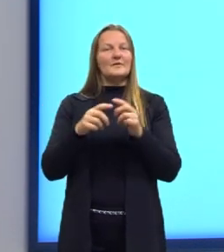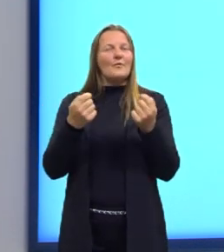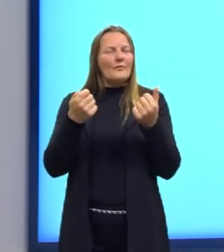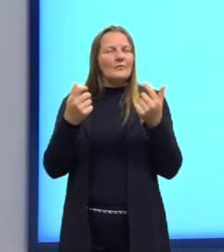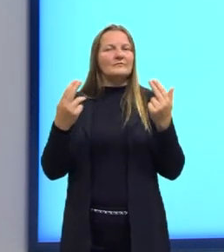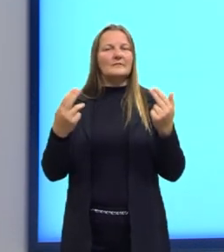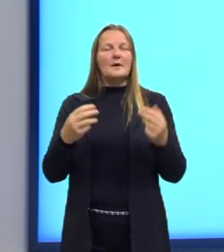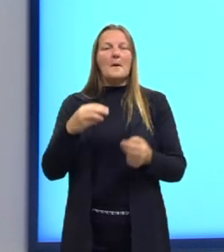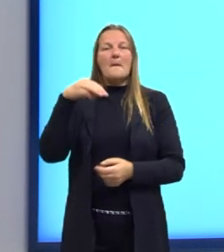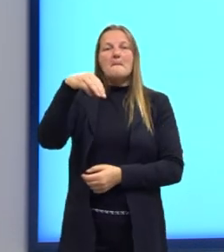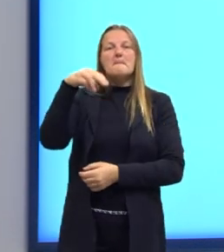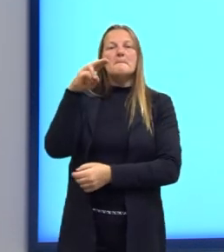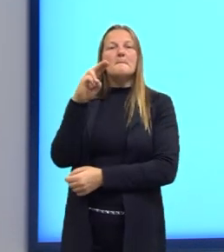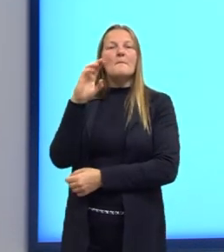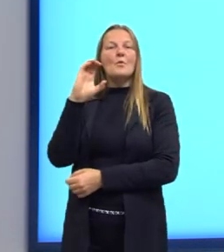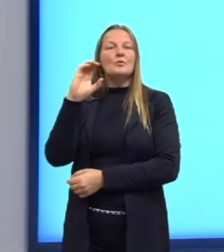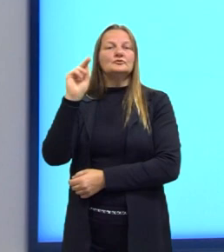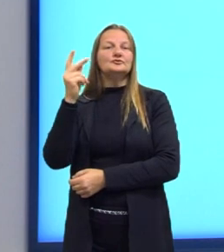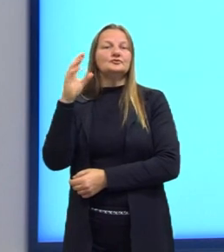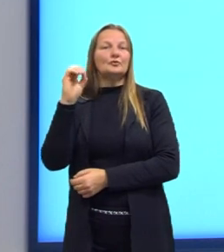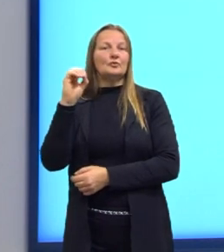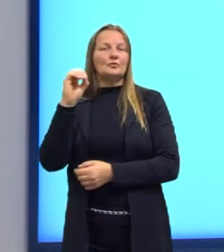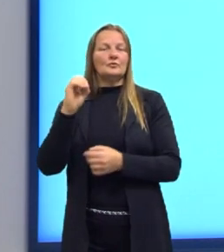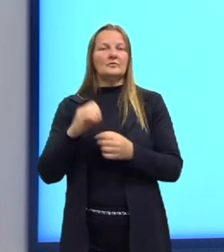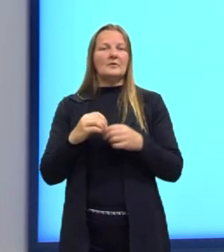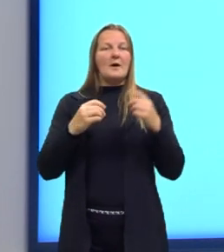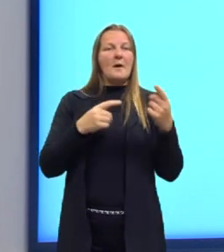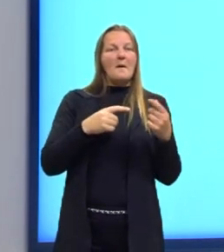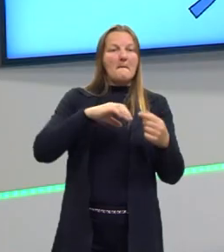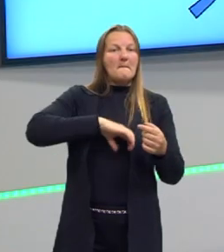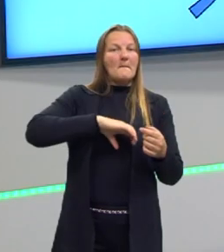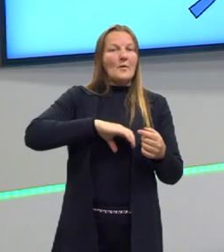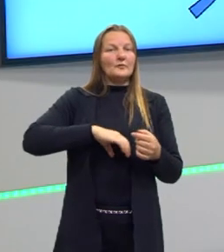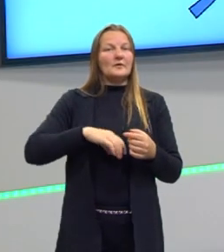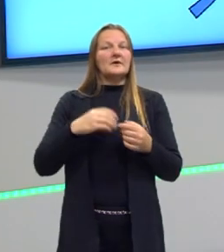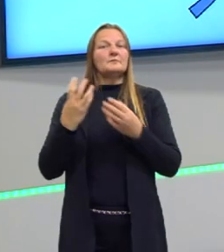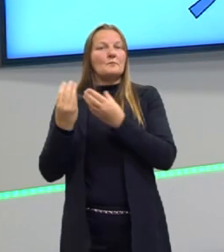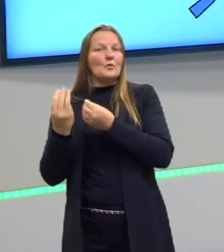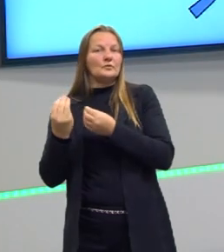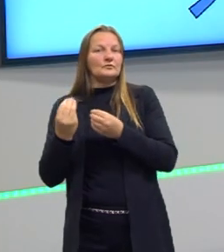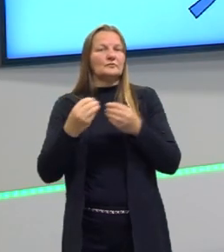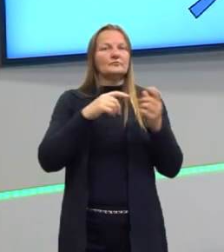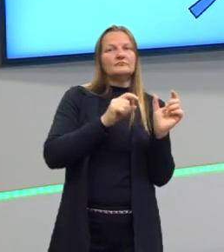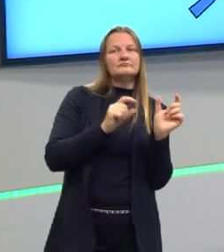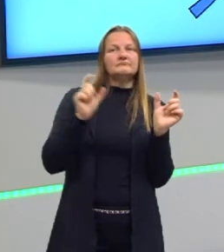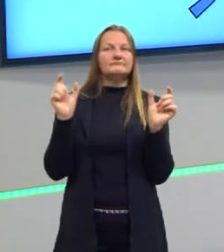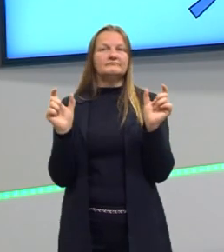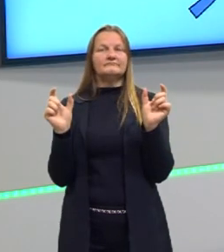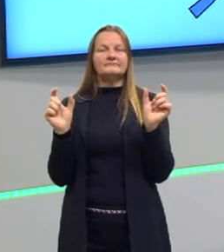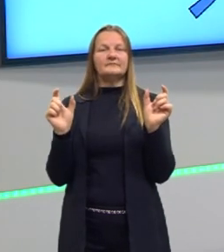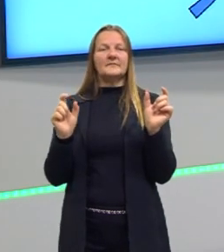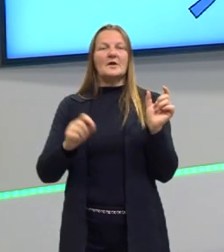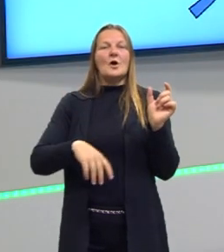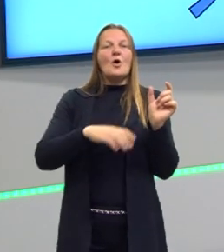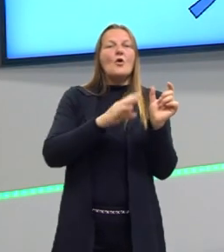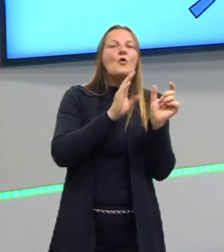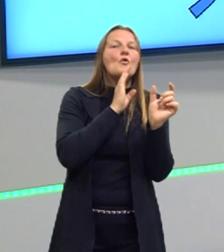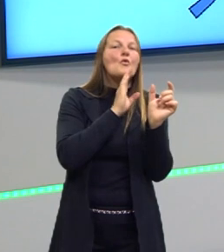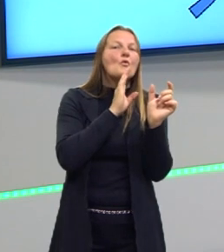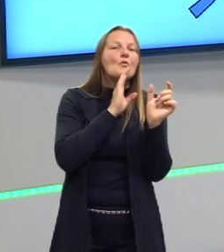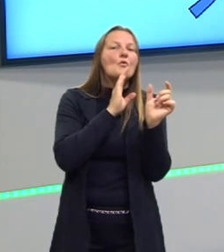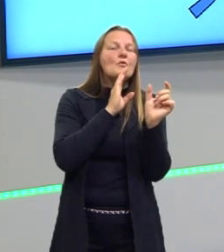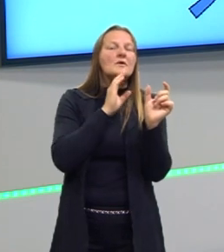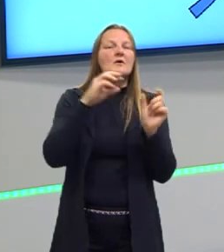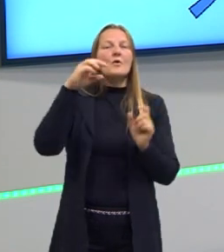mucho É nesse Toniolli ou muito na língua portuguesa conhecer